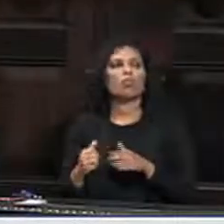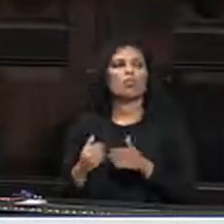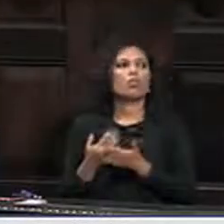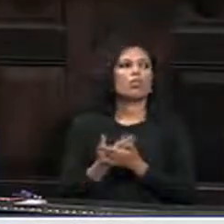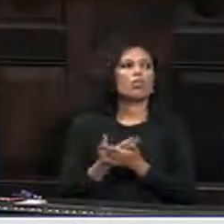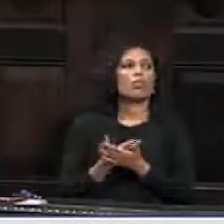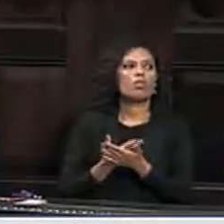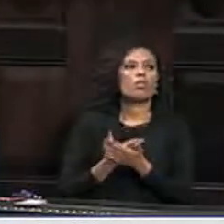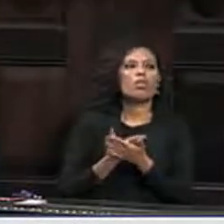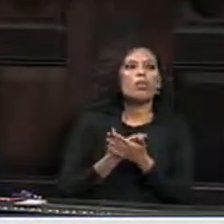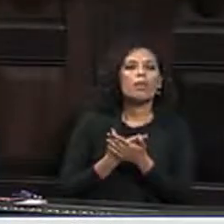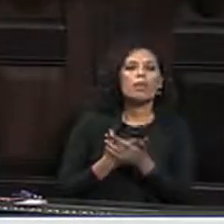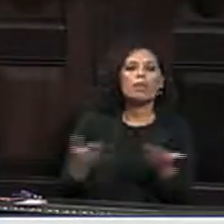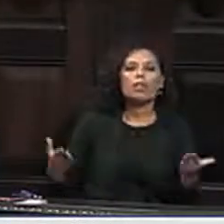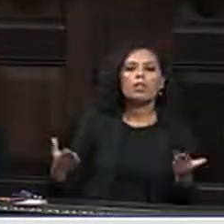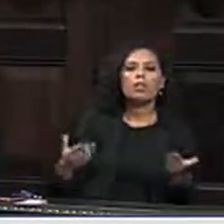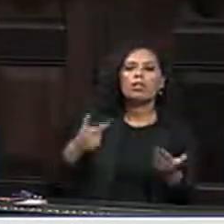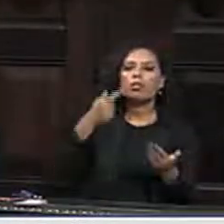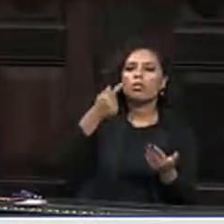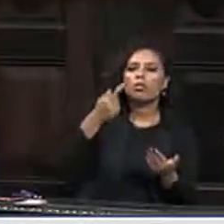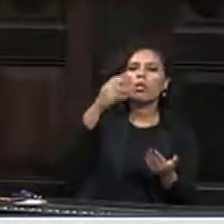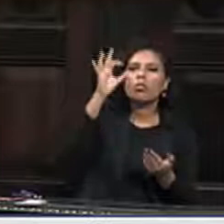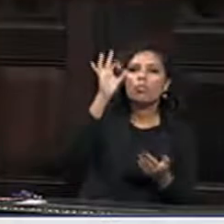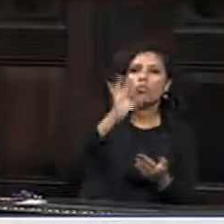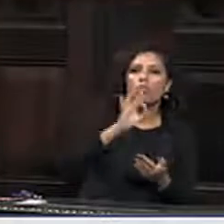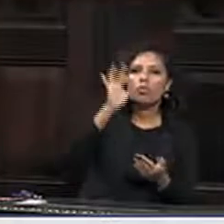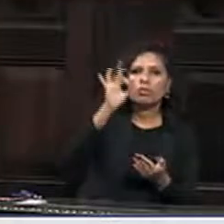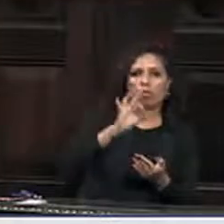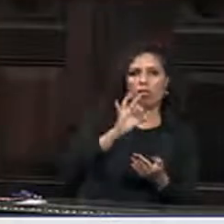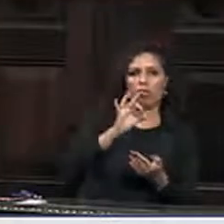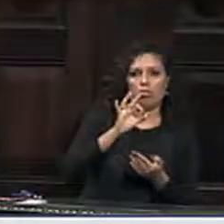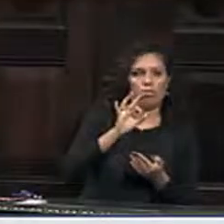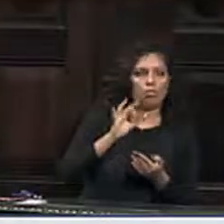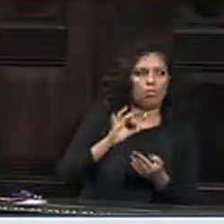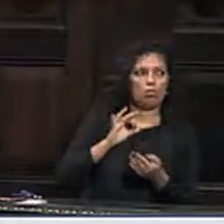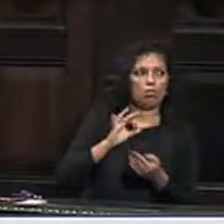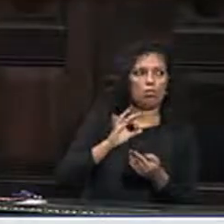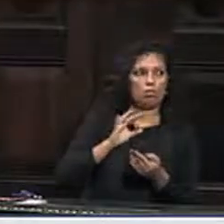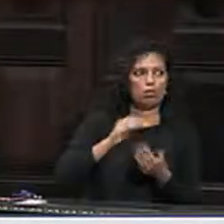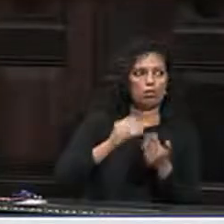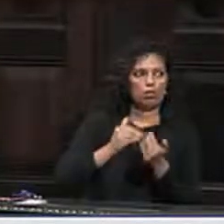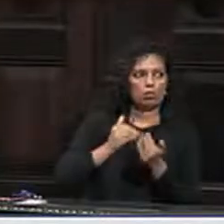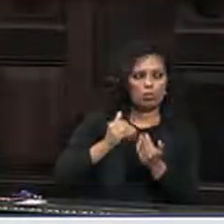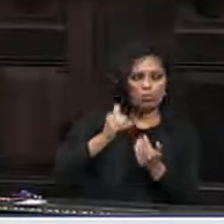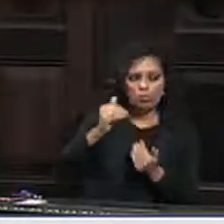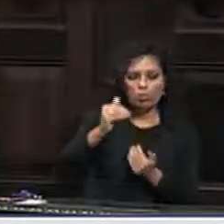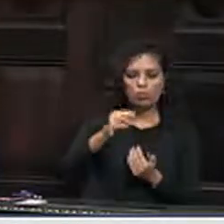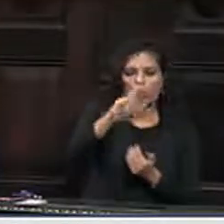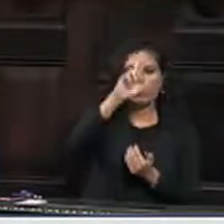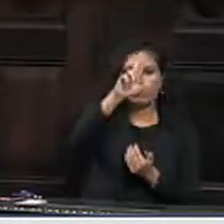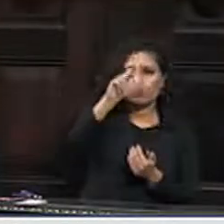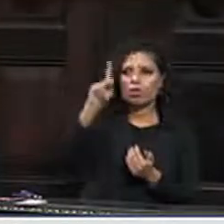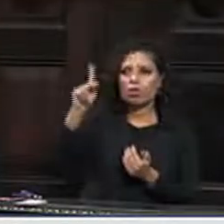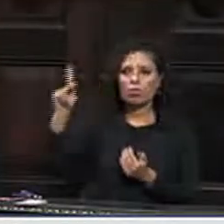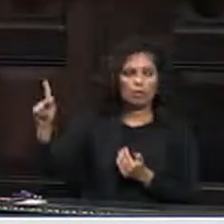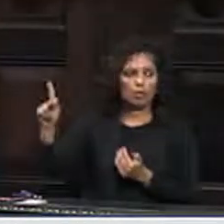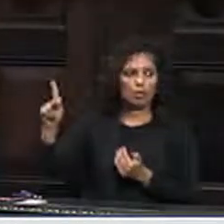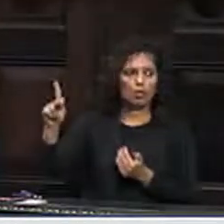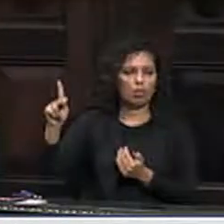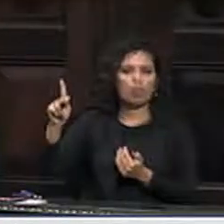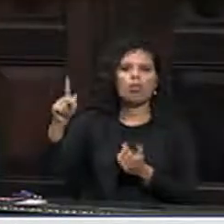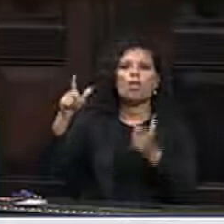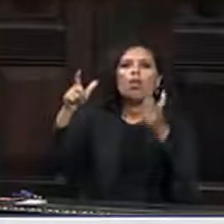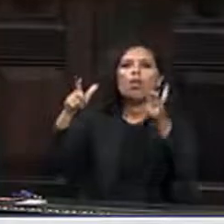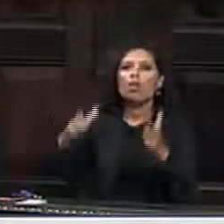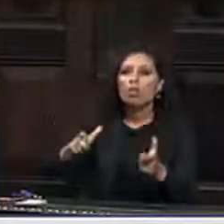de 7-3. E aí começou os PPs pela